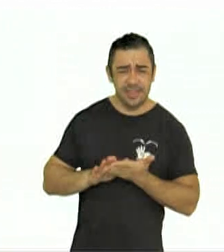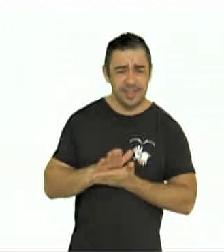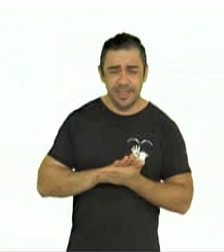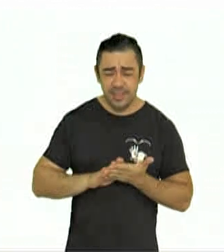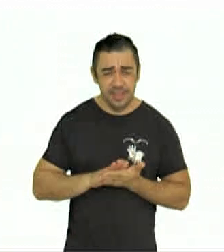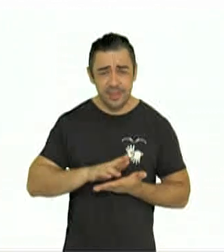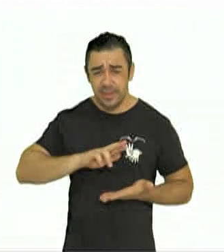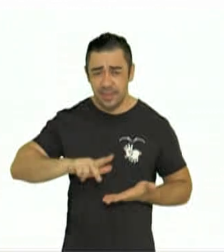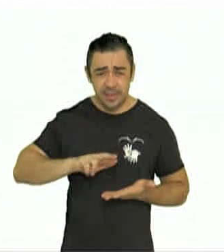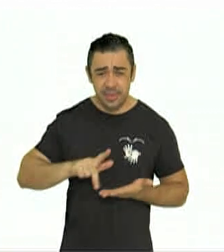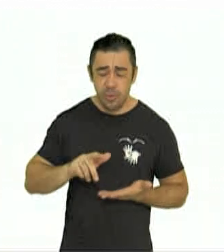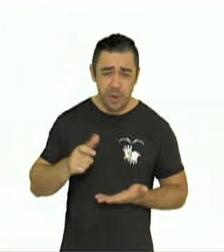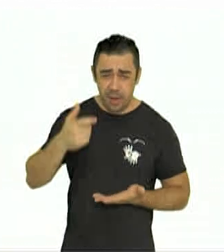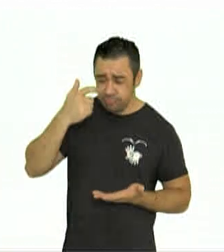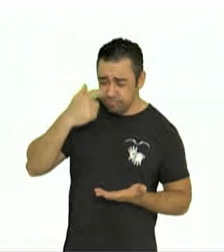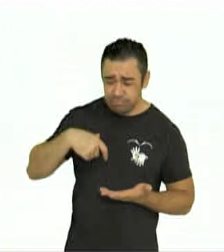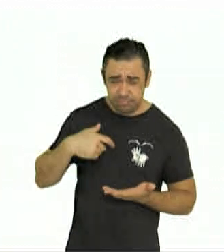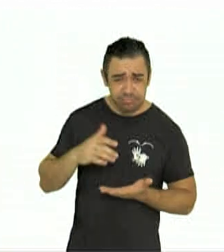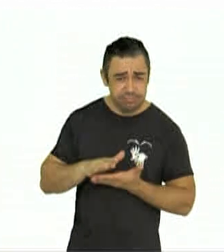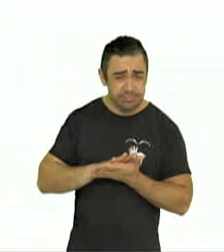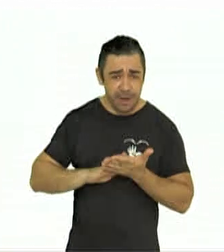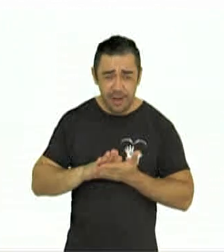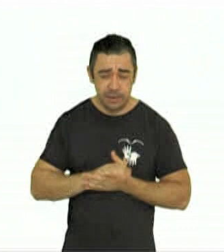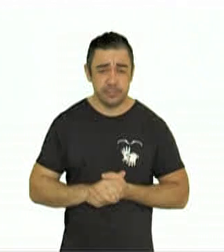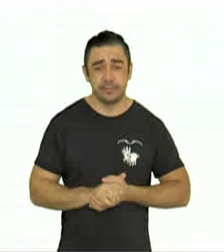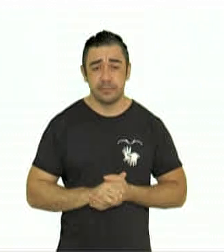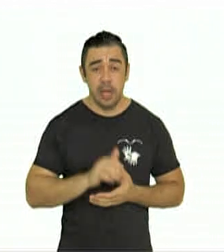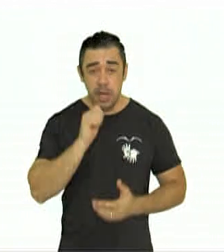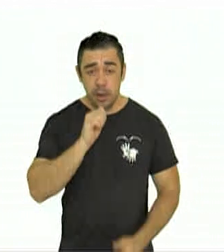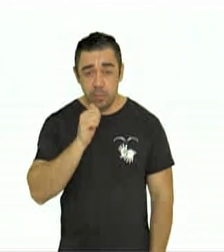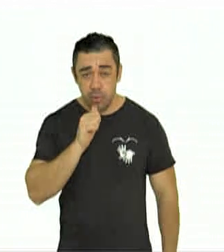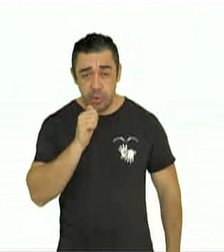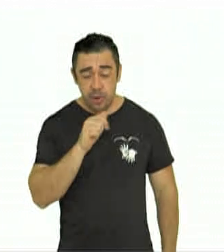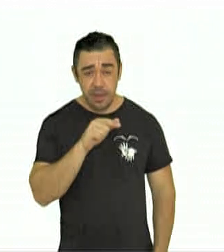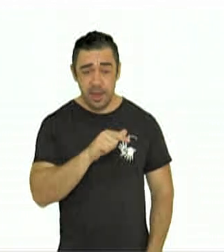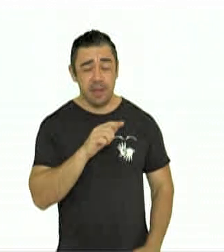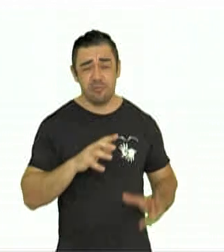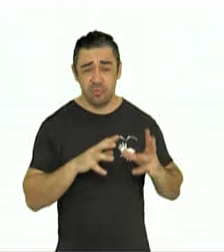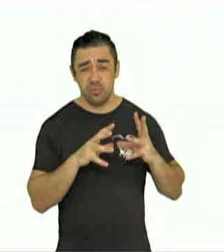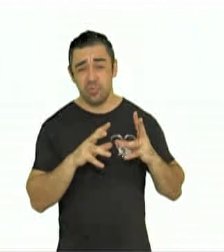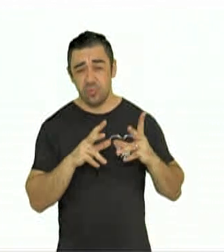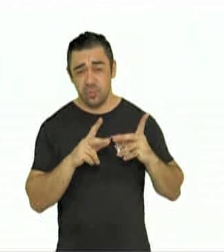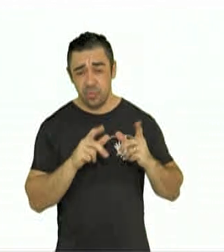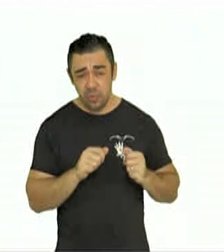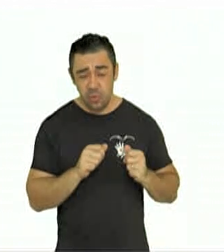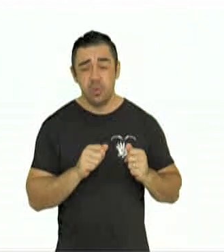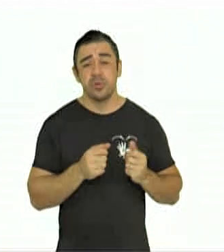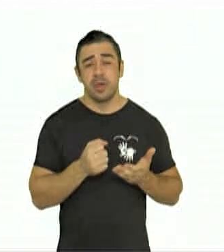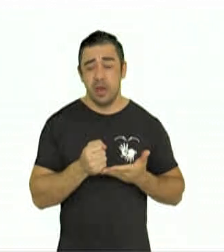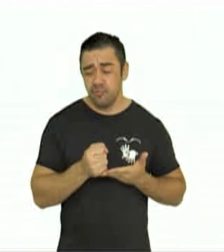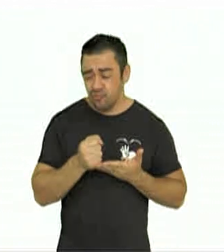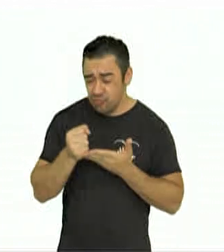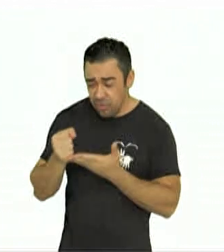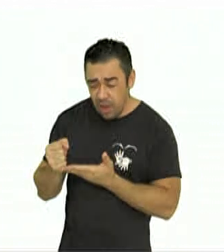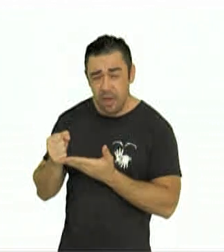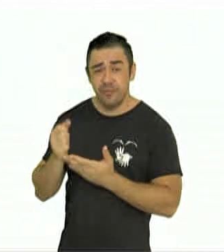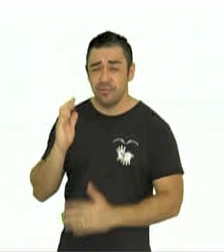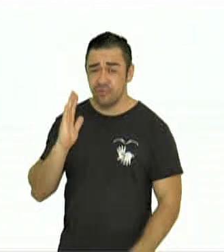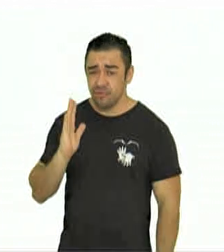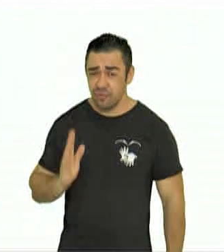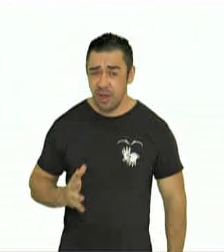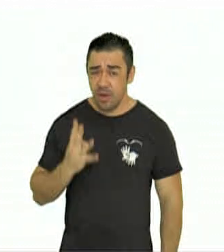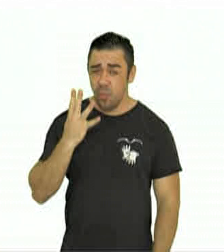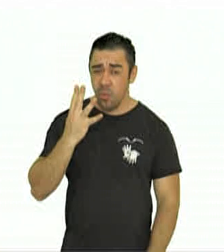ainda exatamente nada. Vamos lá. A mulher que em todos os sentidos o sustentava já havia